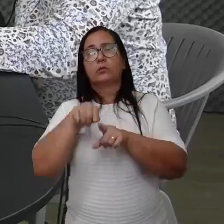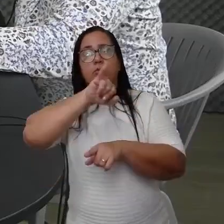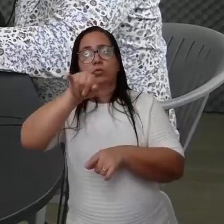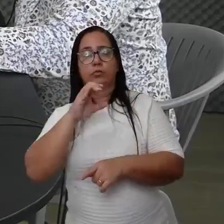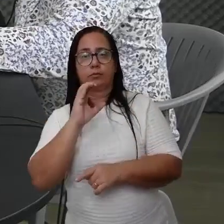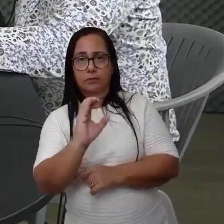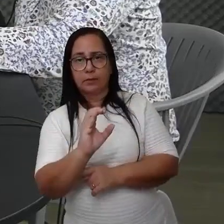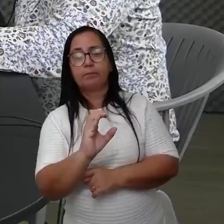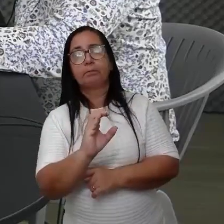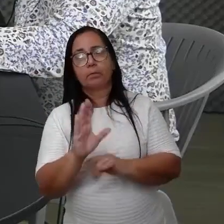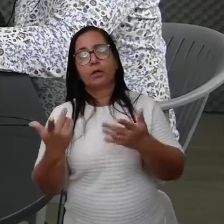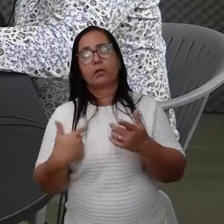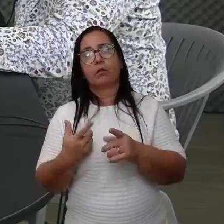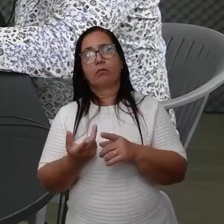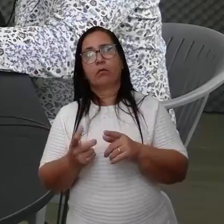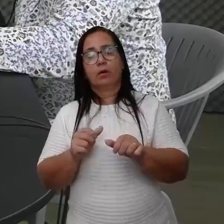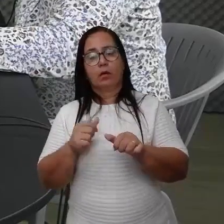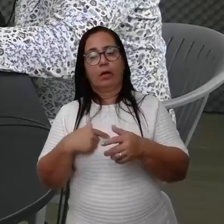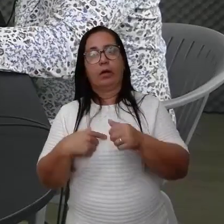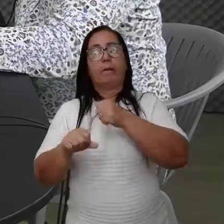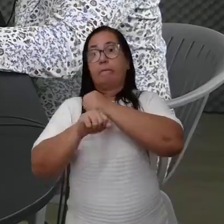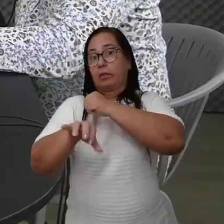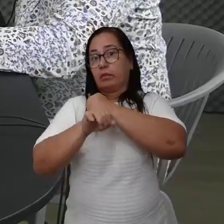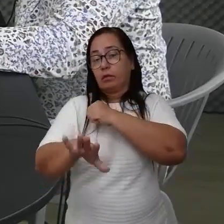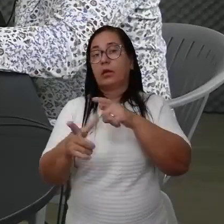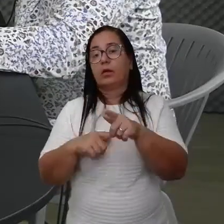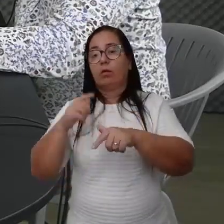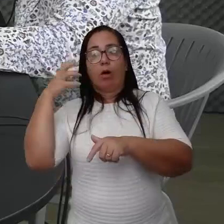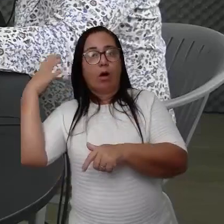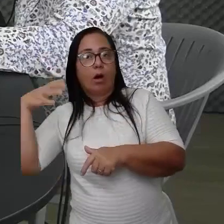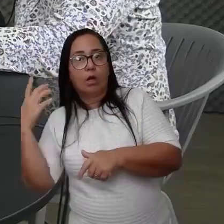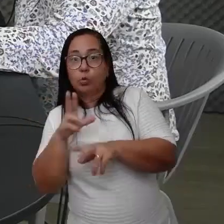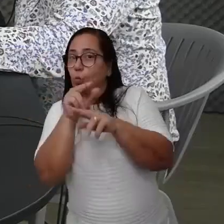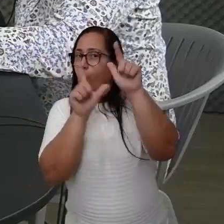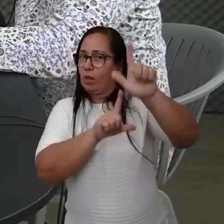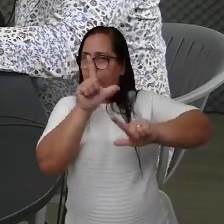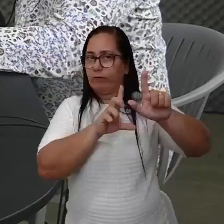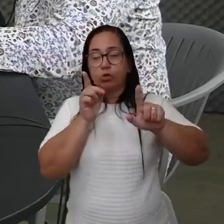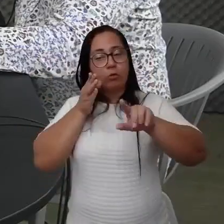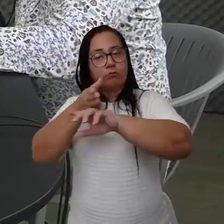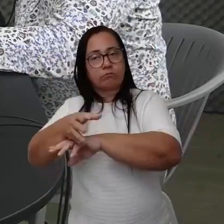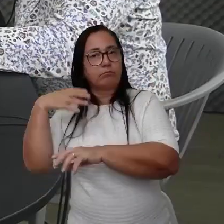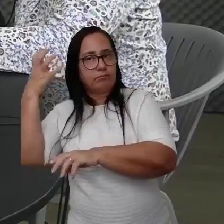virou um repórter de várias mídias, então eu entrava na rádio, eu nunca fui de TV, mas entrava na